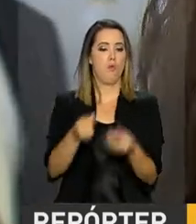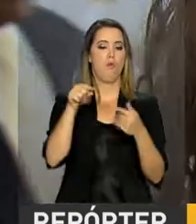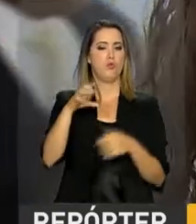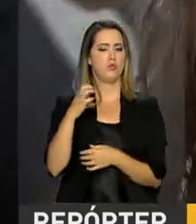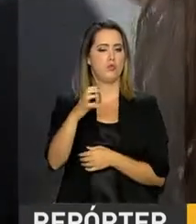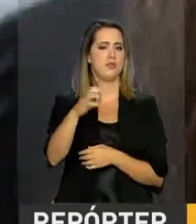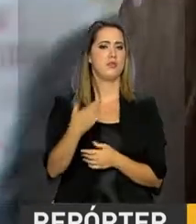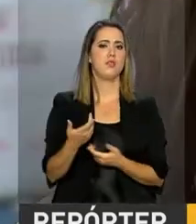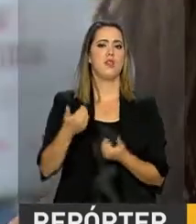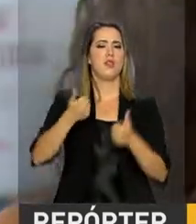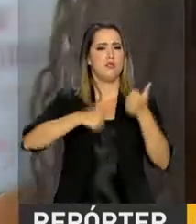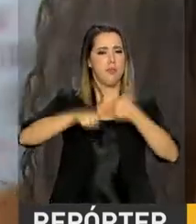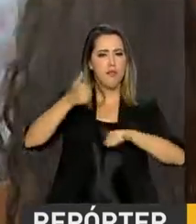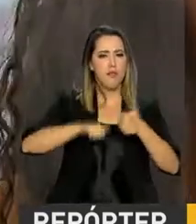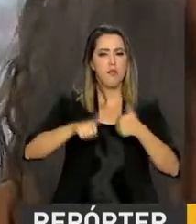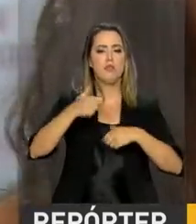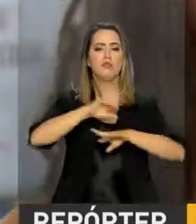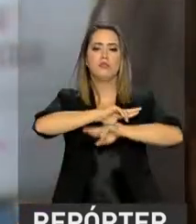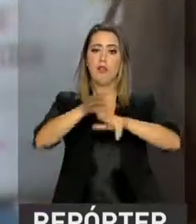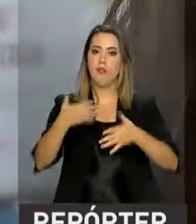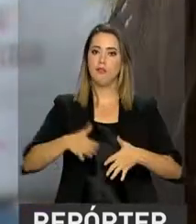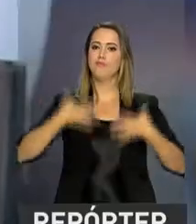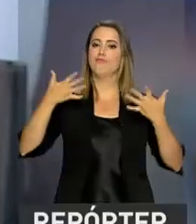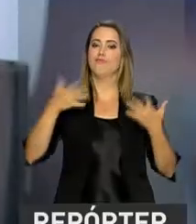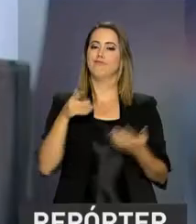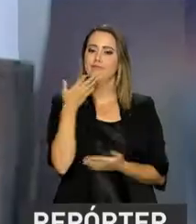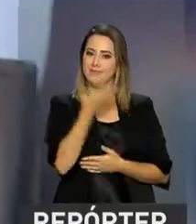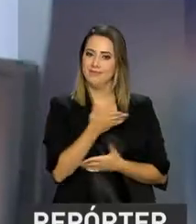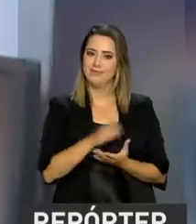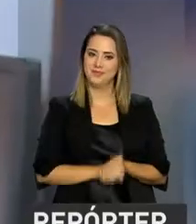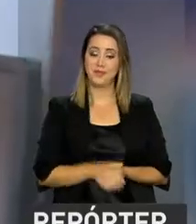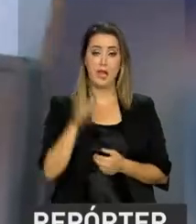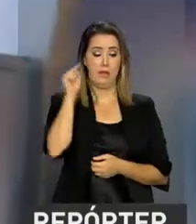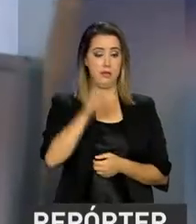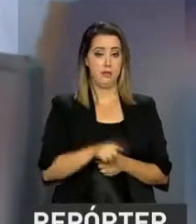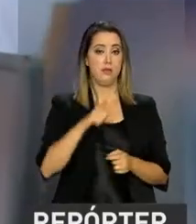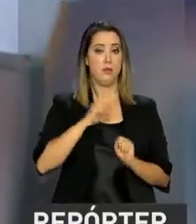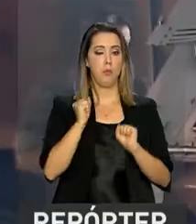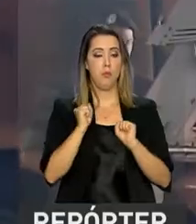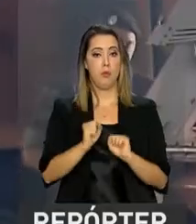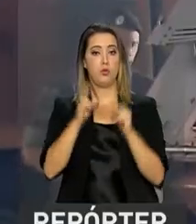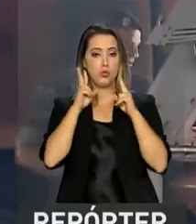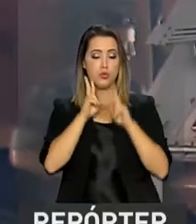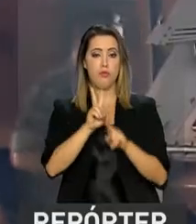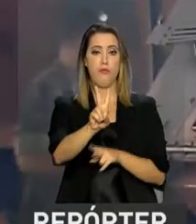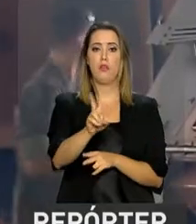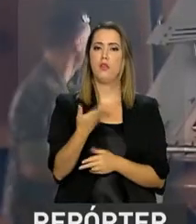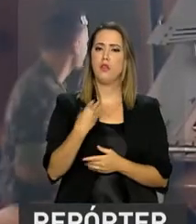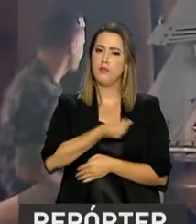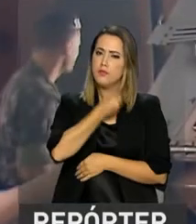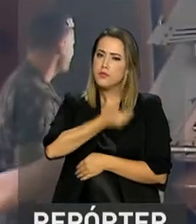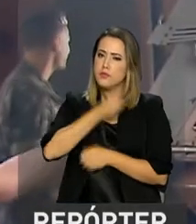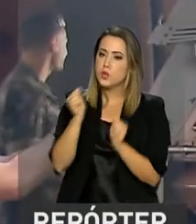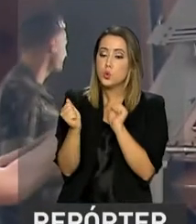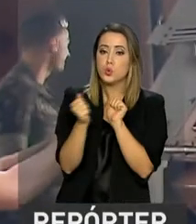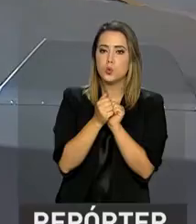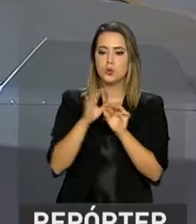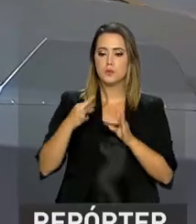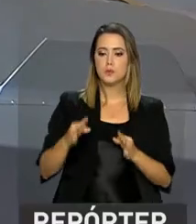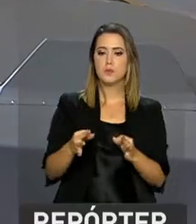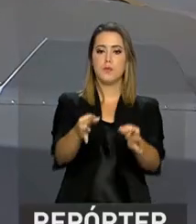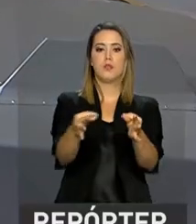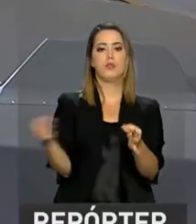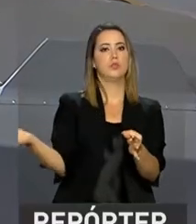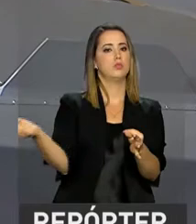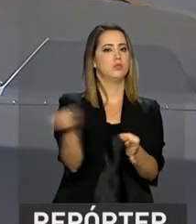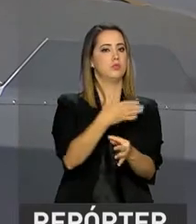e animou bastante. Aqui os visitantes podem ver e vivenciar das tecnologias